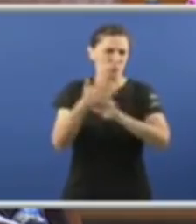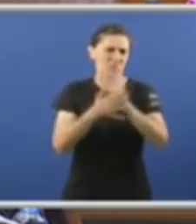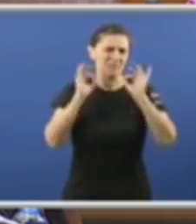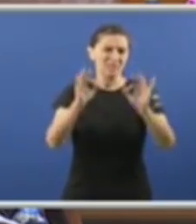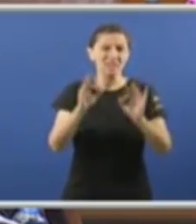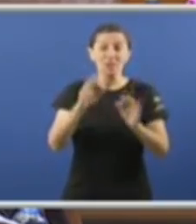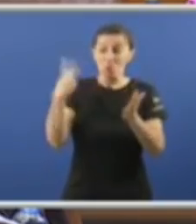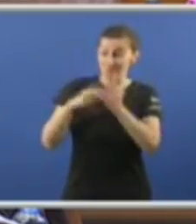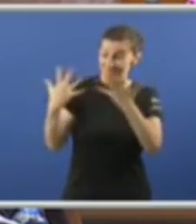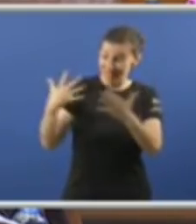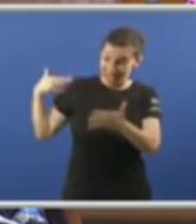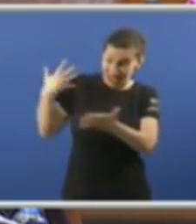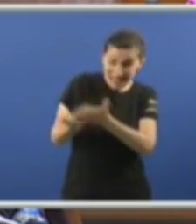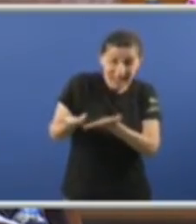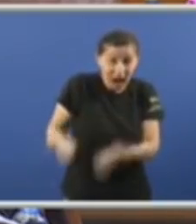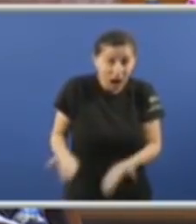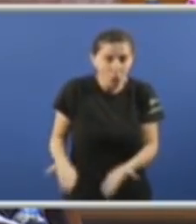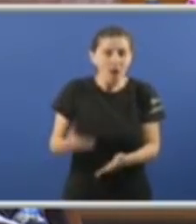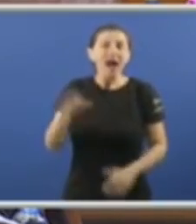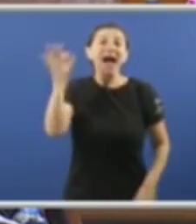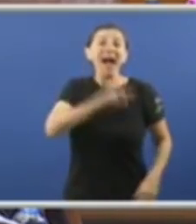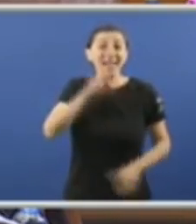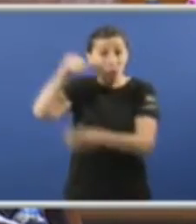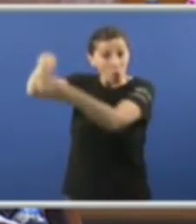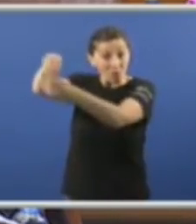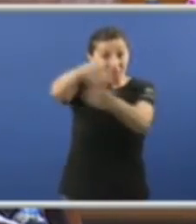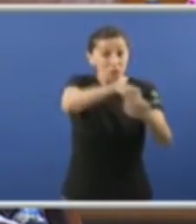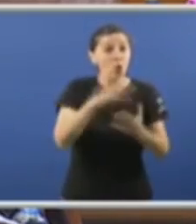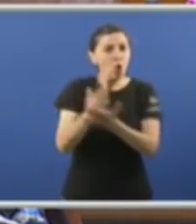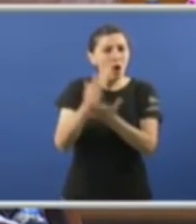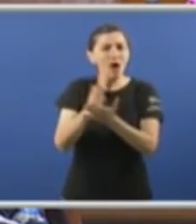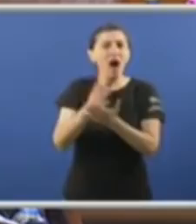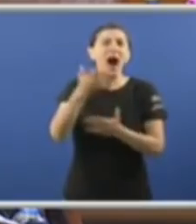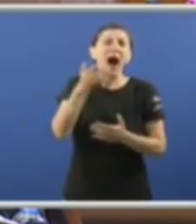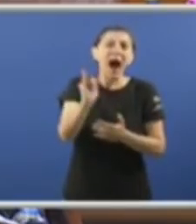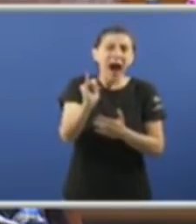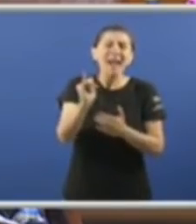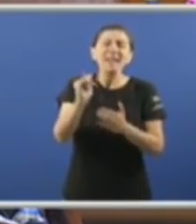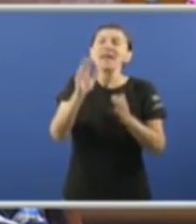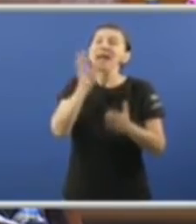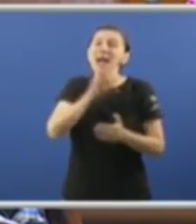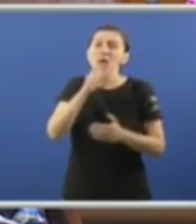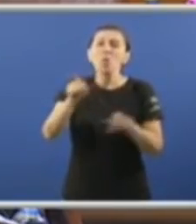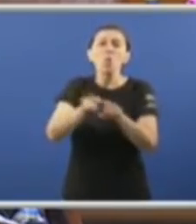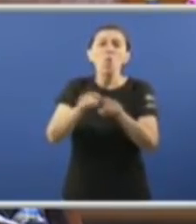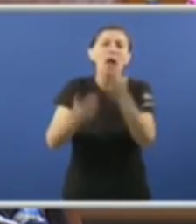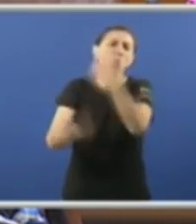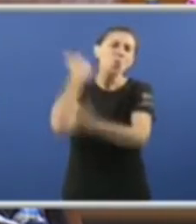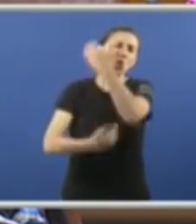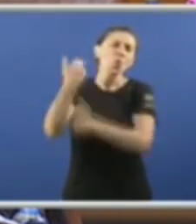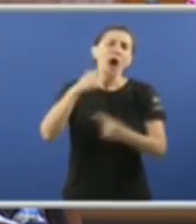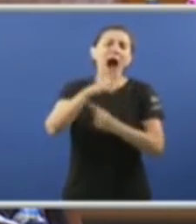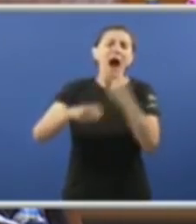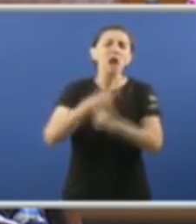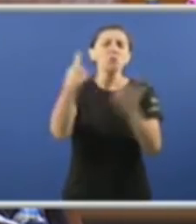desde o 2010 sitúa a presenza do galego na escola nos índices dos 90, 20 anos de retroceso. E os